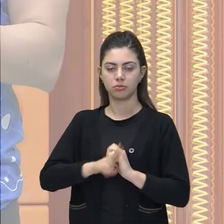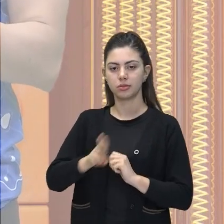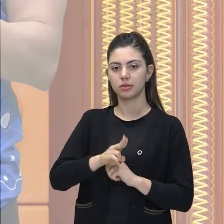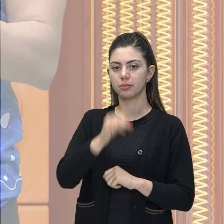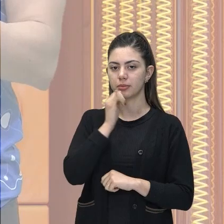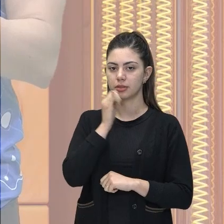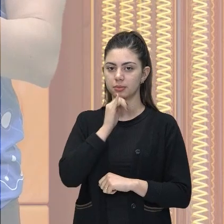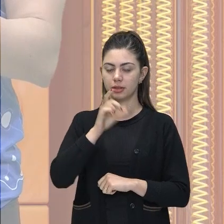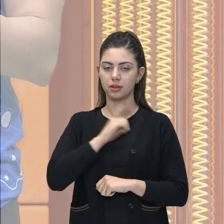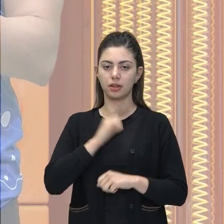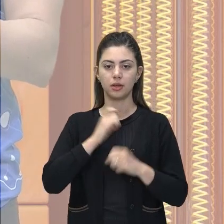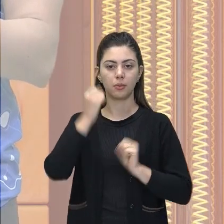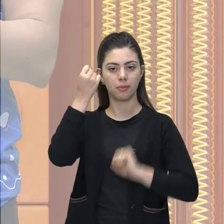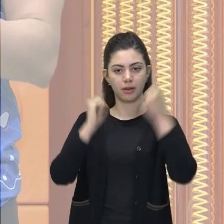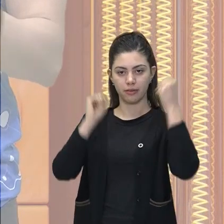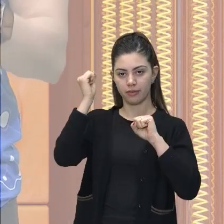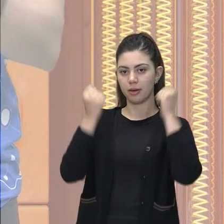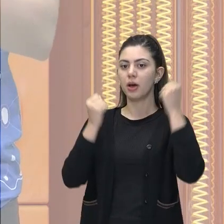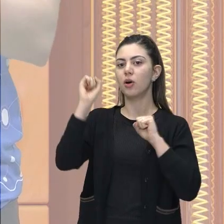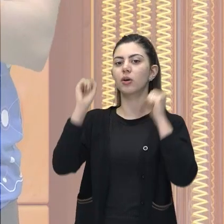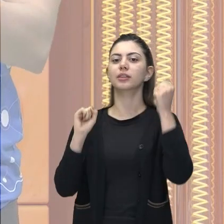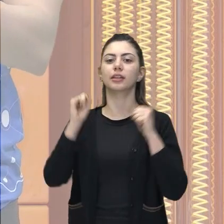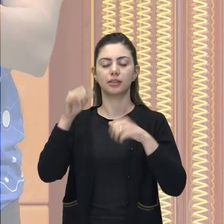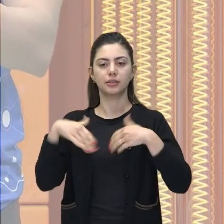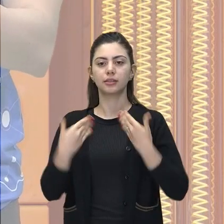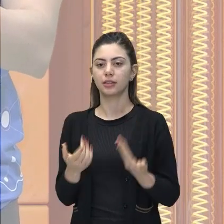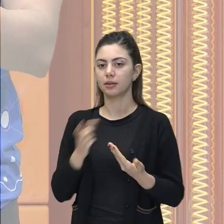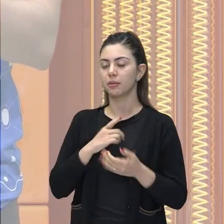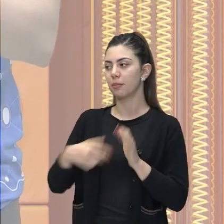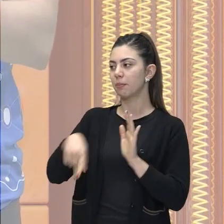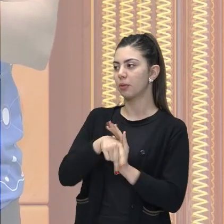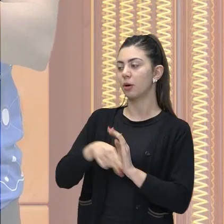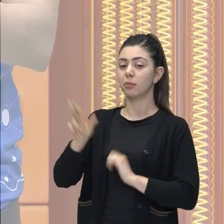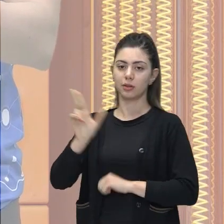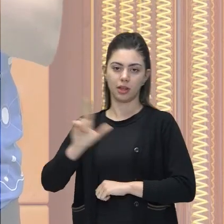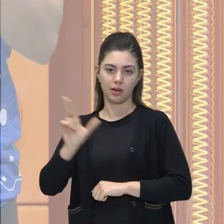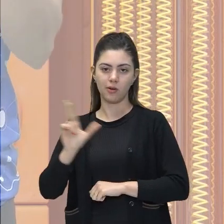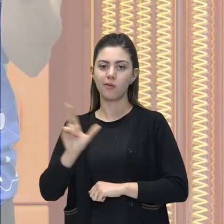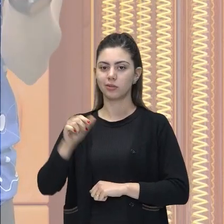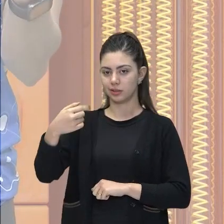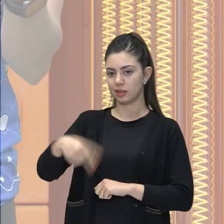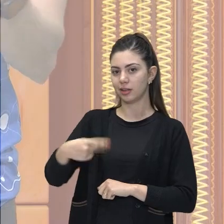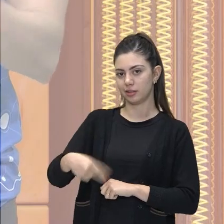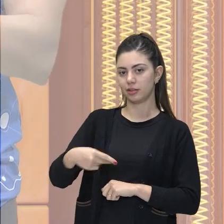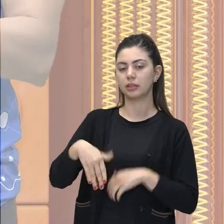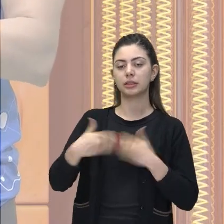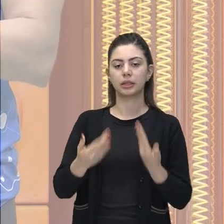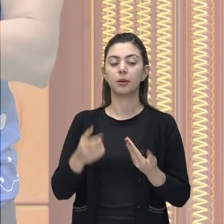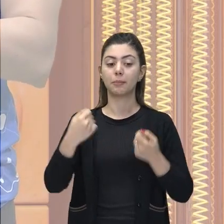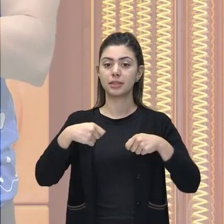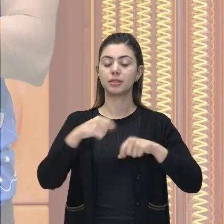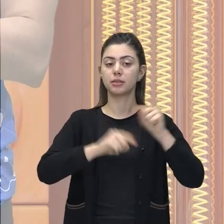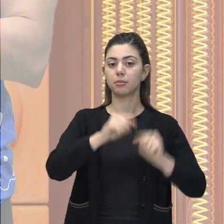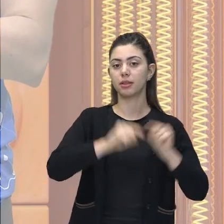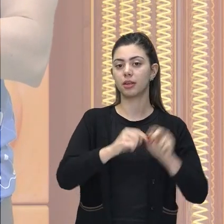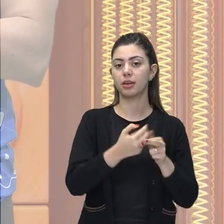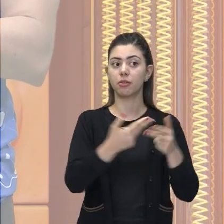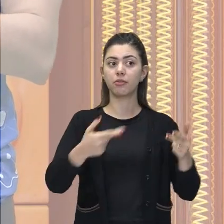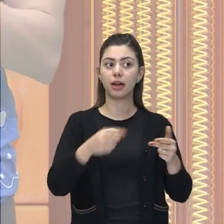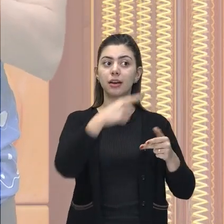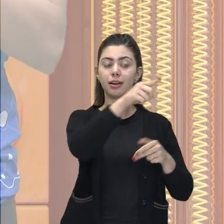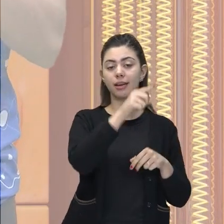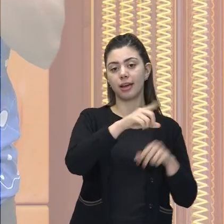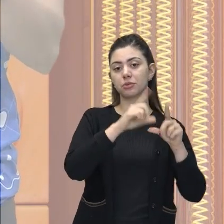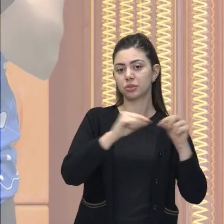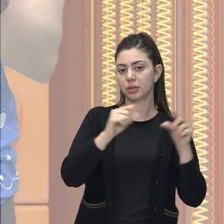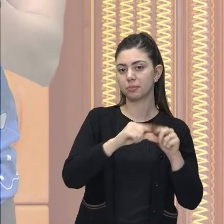uma fábrica da Honda aqui em Manaus. Provavelmente essa fábrica é uma filial da matriz que deve ficar lá no Japão, tá bom?